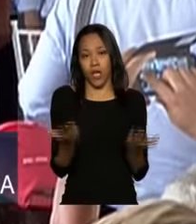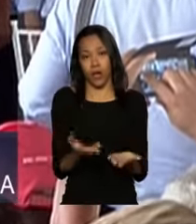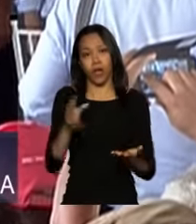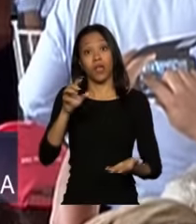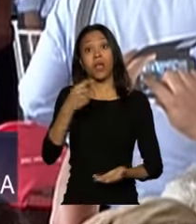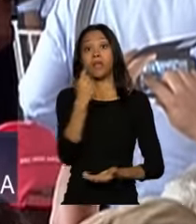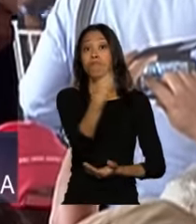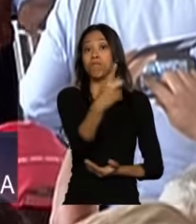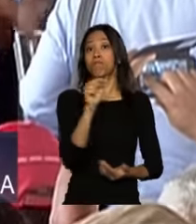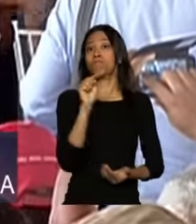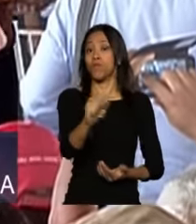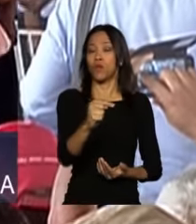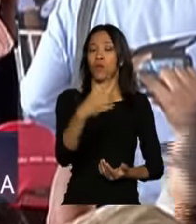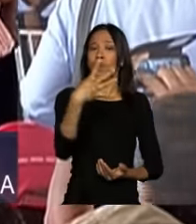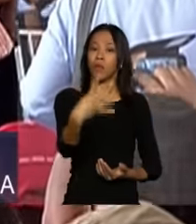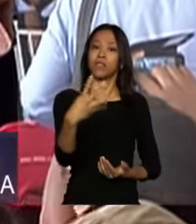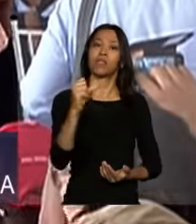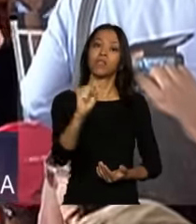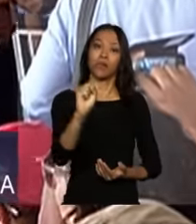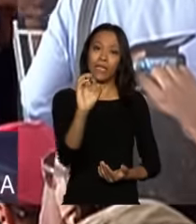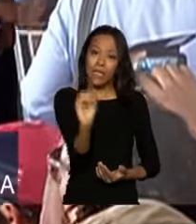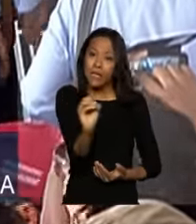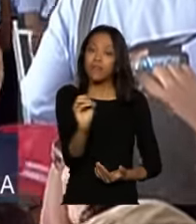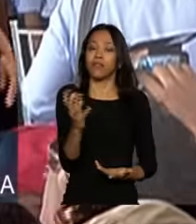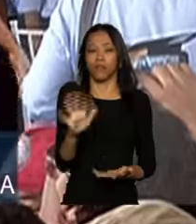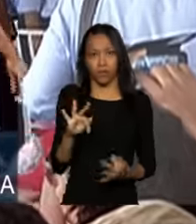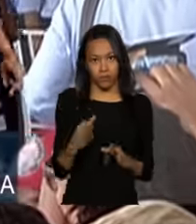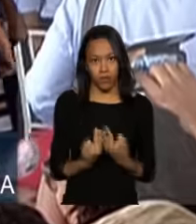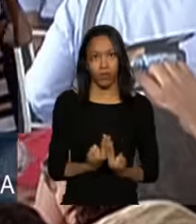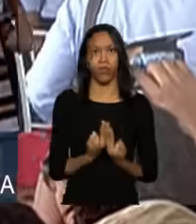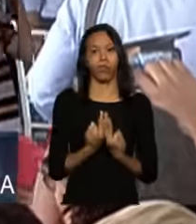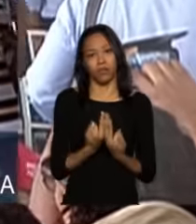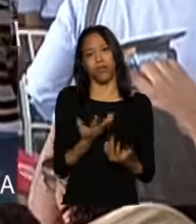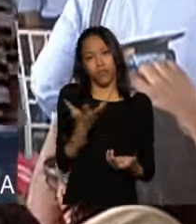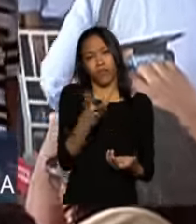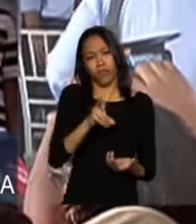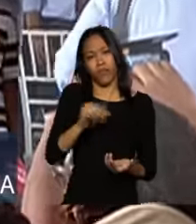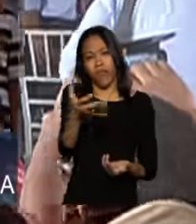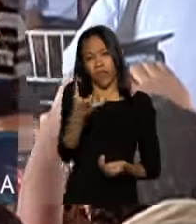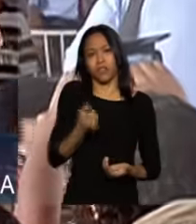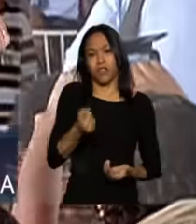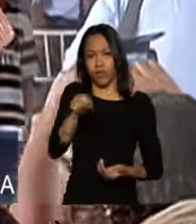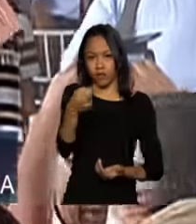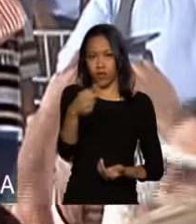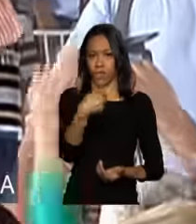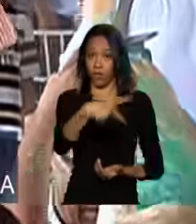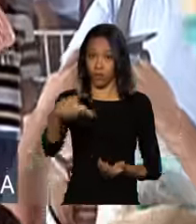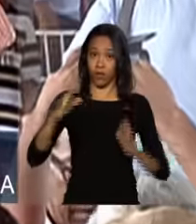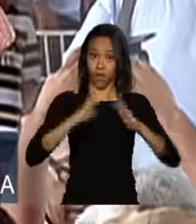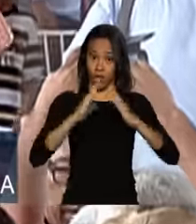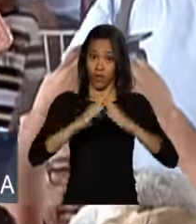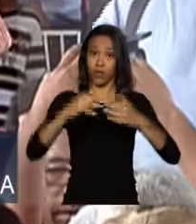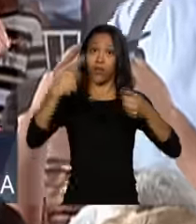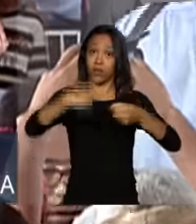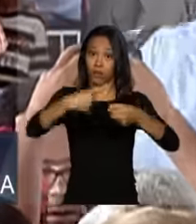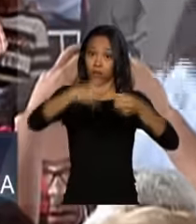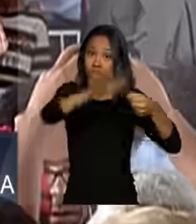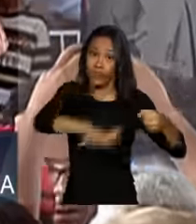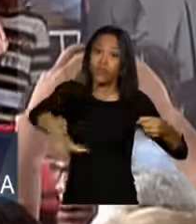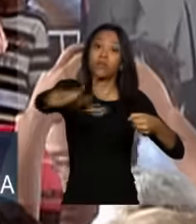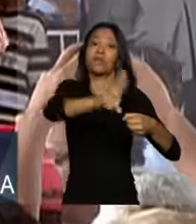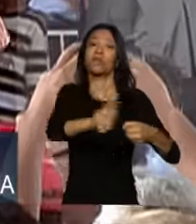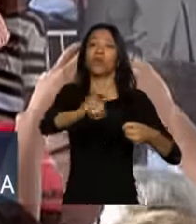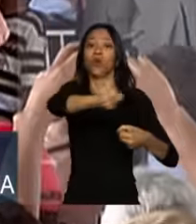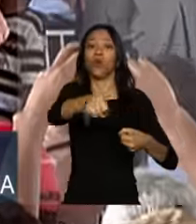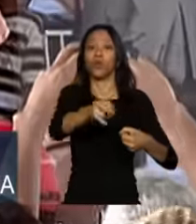de 1.480 famílias que vão ser beneficiadas pelo residencial Juazeiro 1. No total,